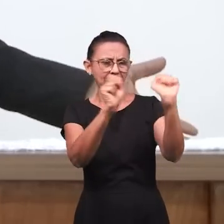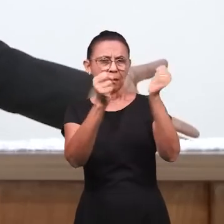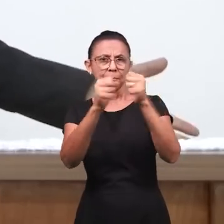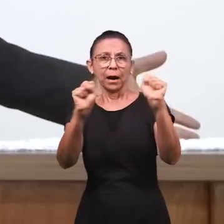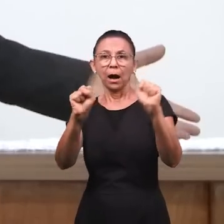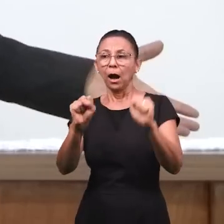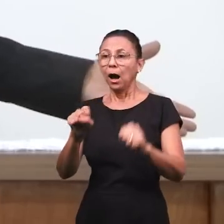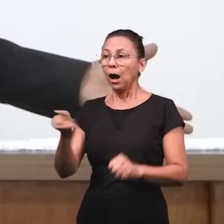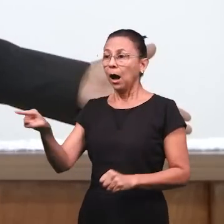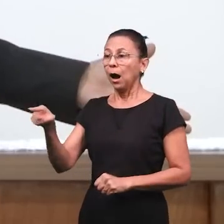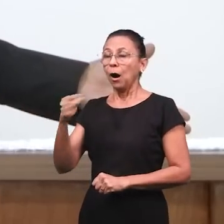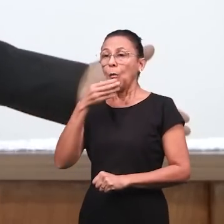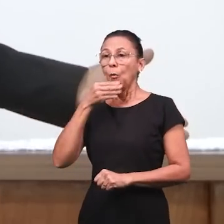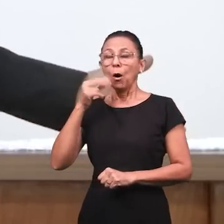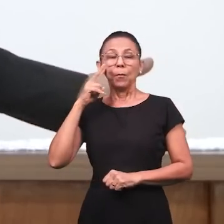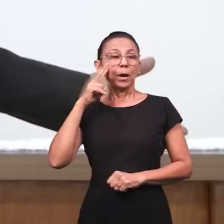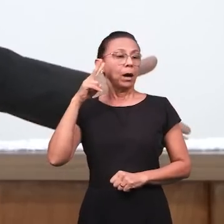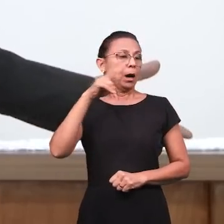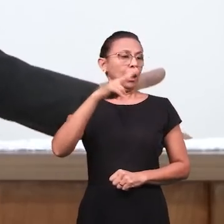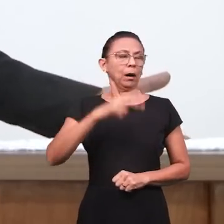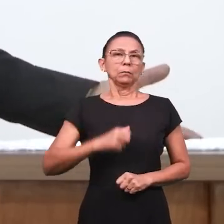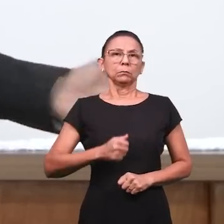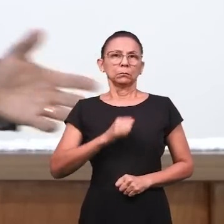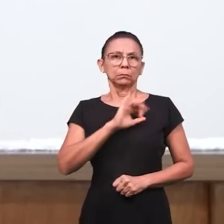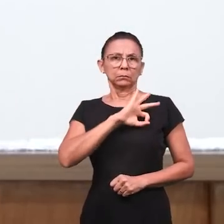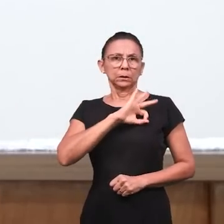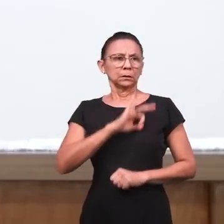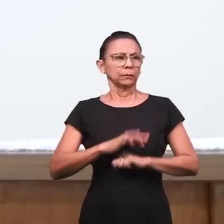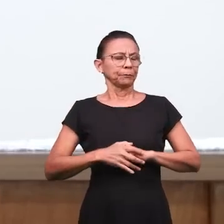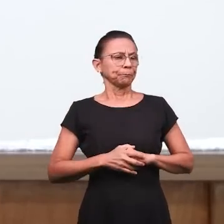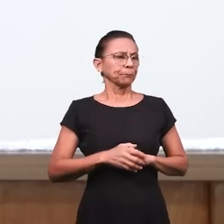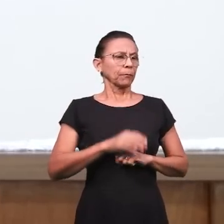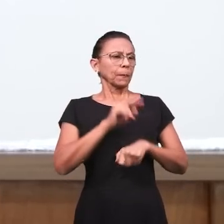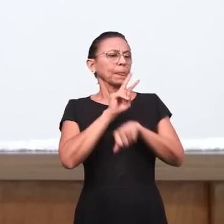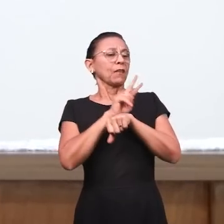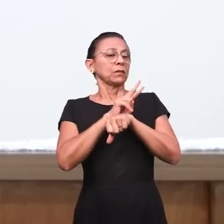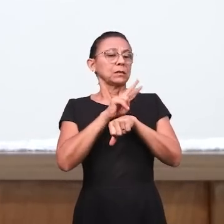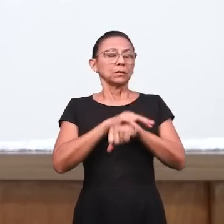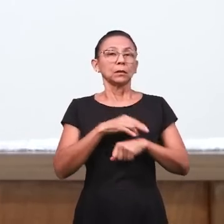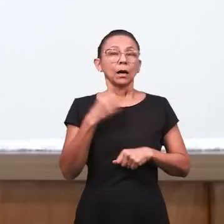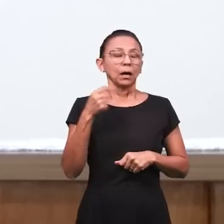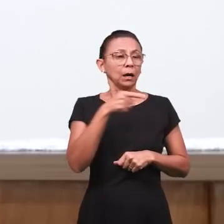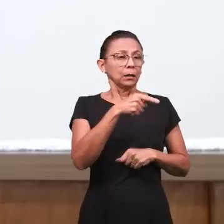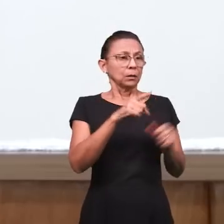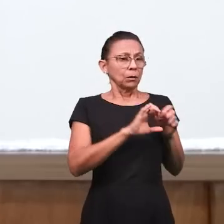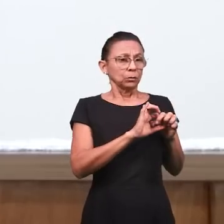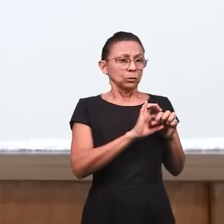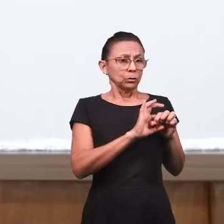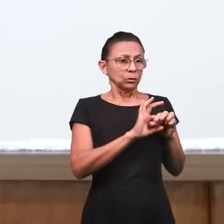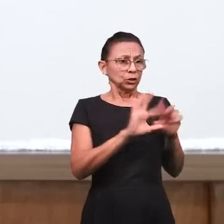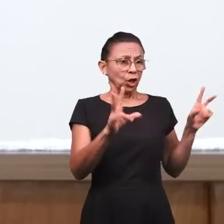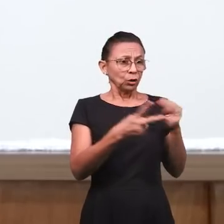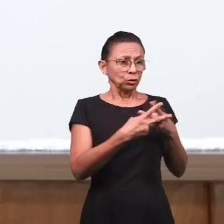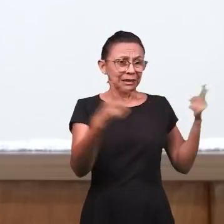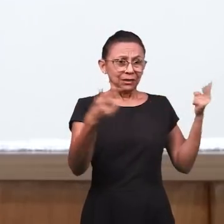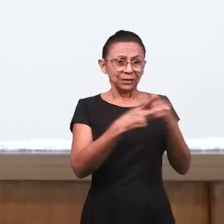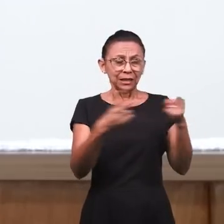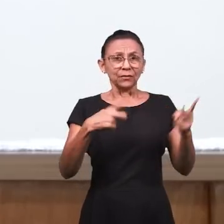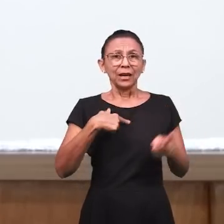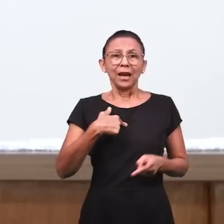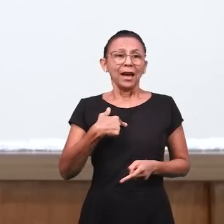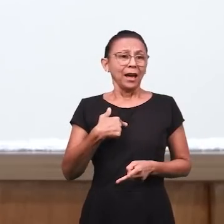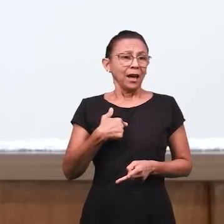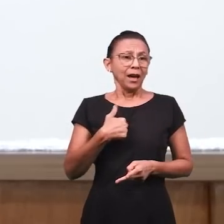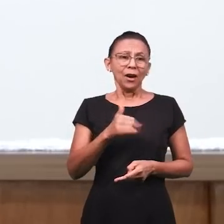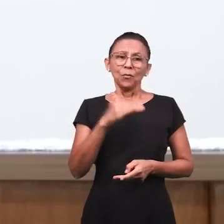chegar, os superiores estarão vendo que eles estão soltos, eu vou morrer. E ele